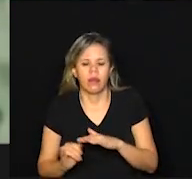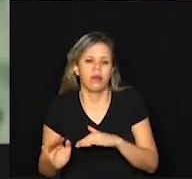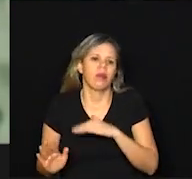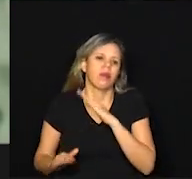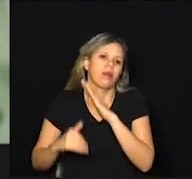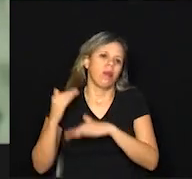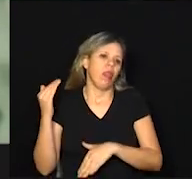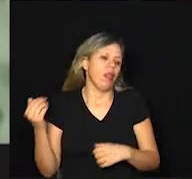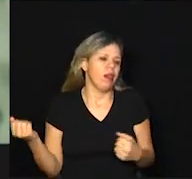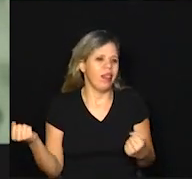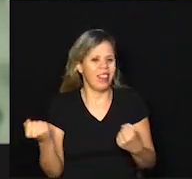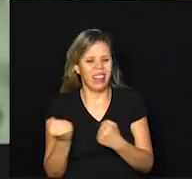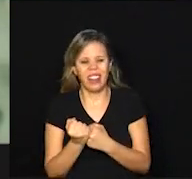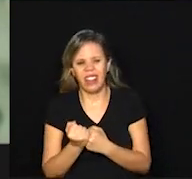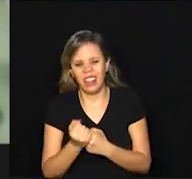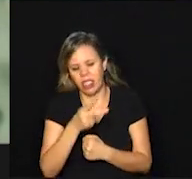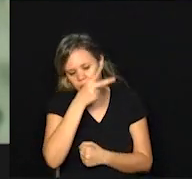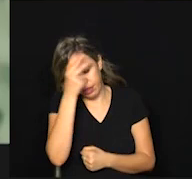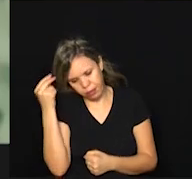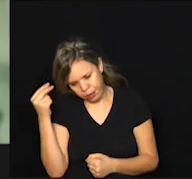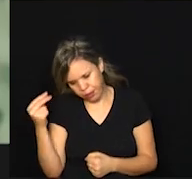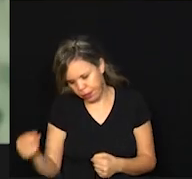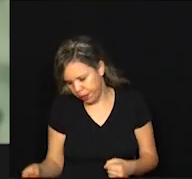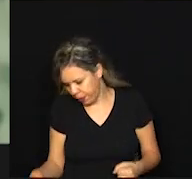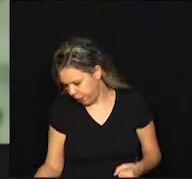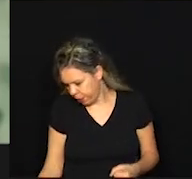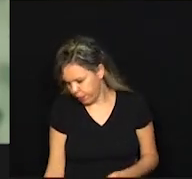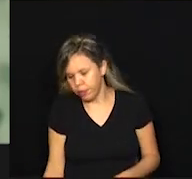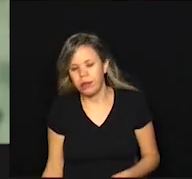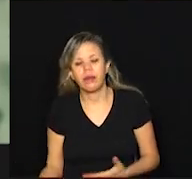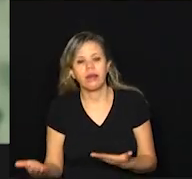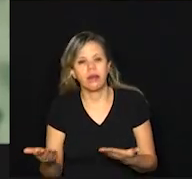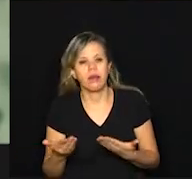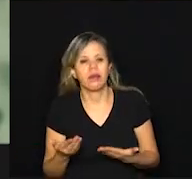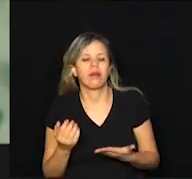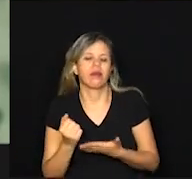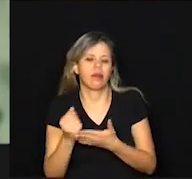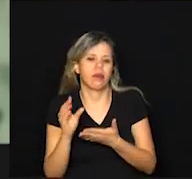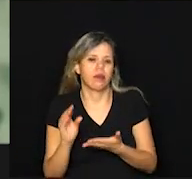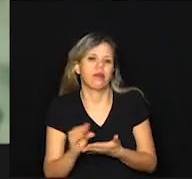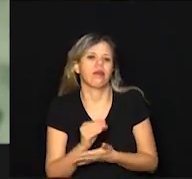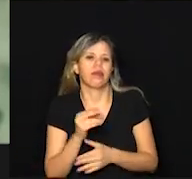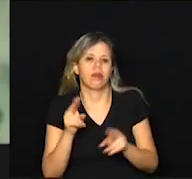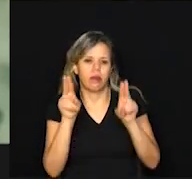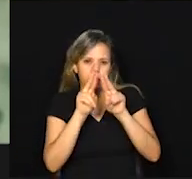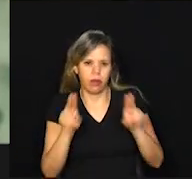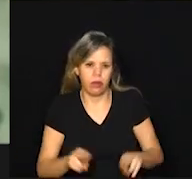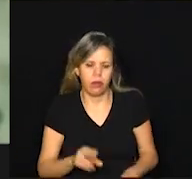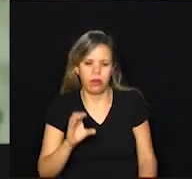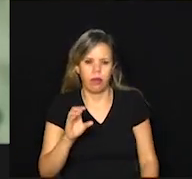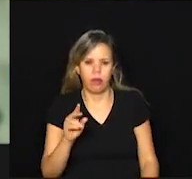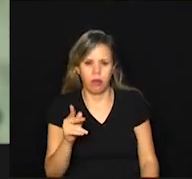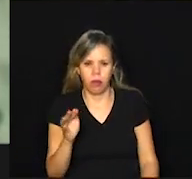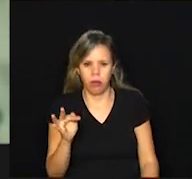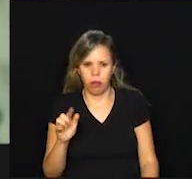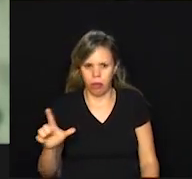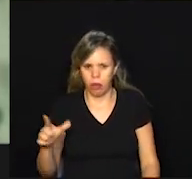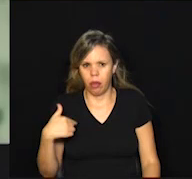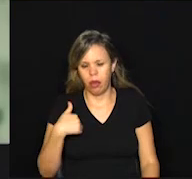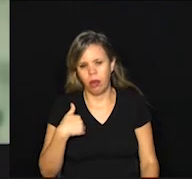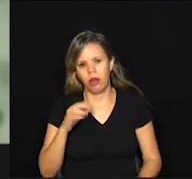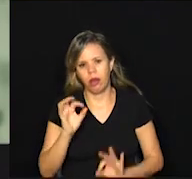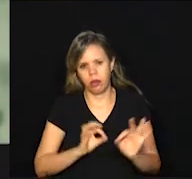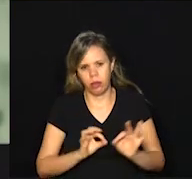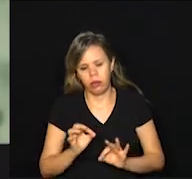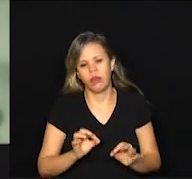além do apoio do poder público ela recebe o da Unimed da CPFL né Eu sou